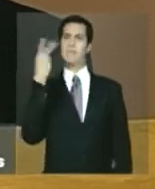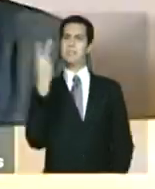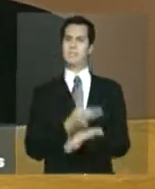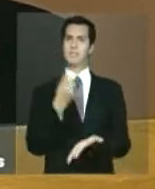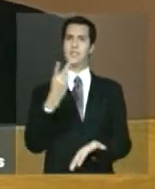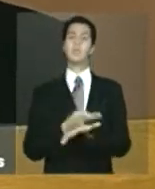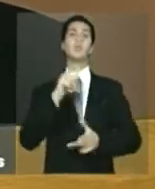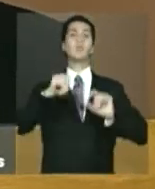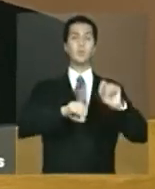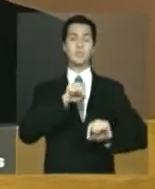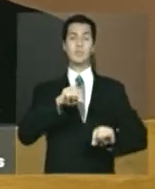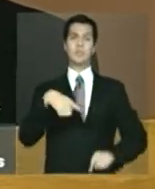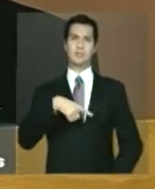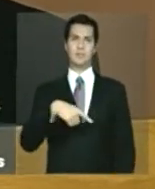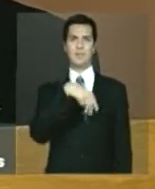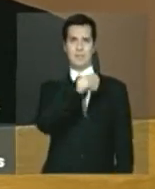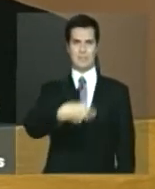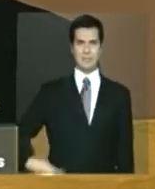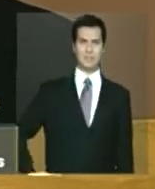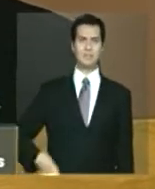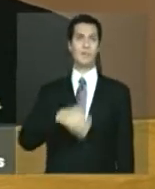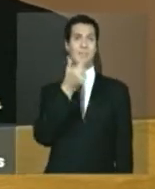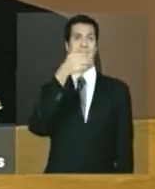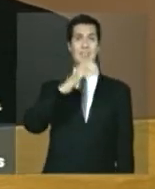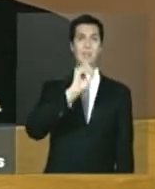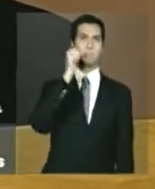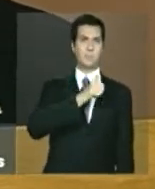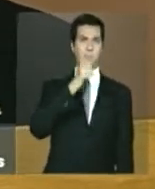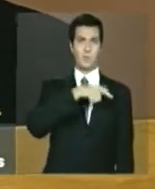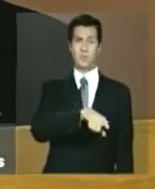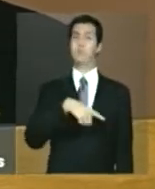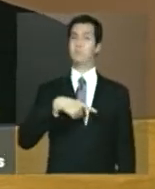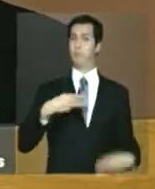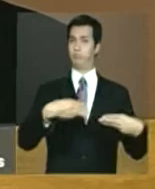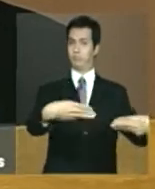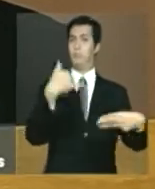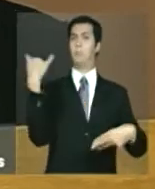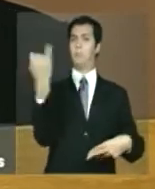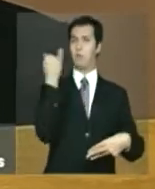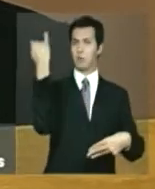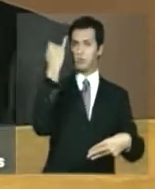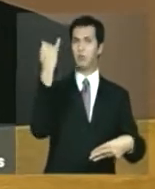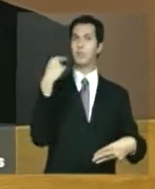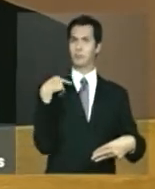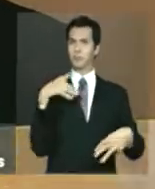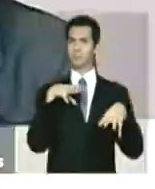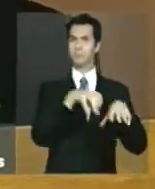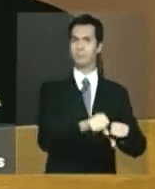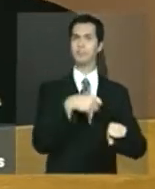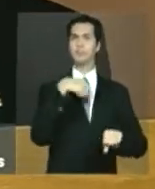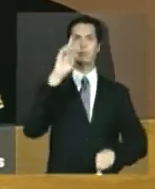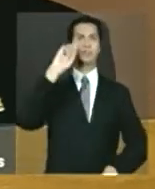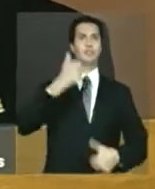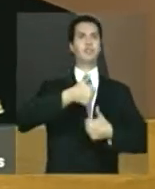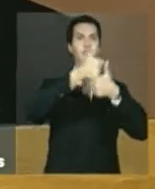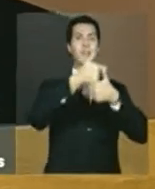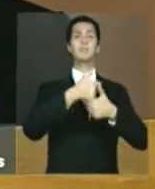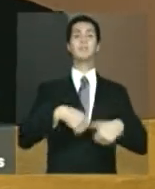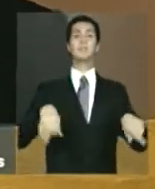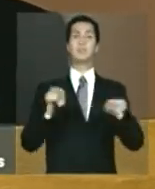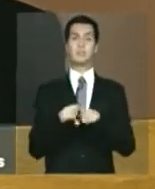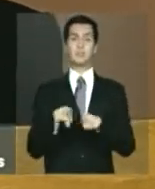em em Ministérios Chaves e 10 ministras que não